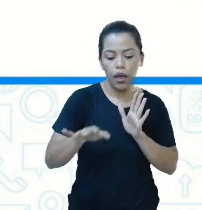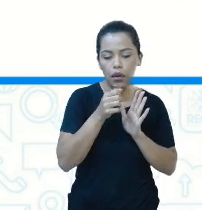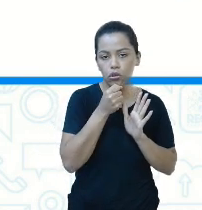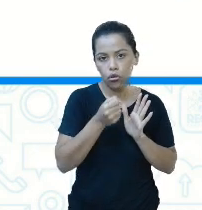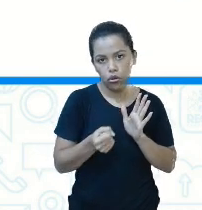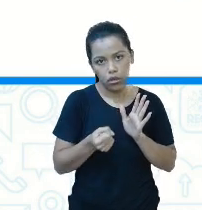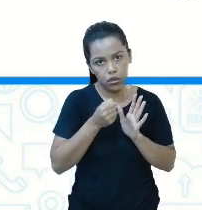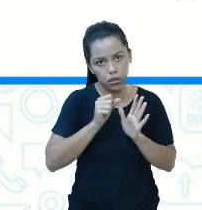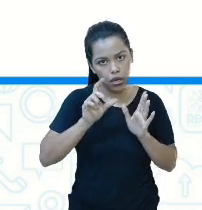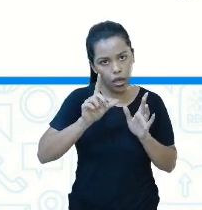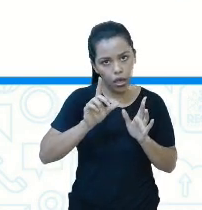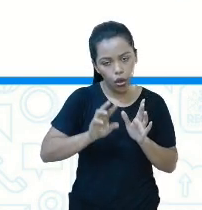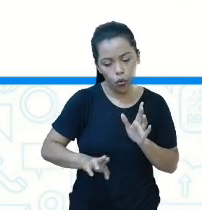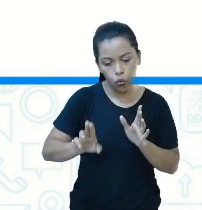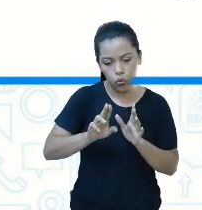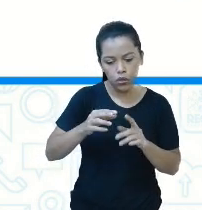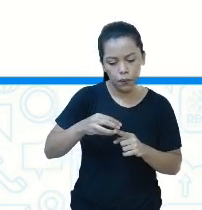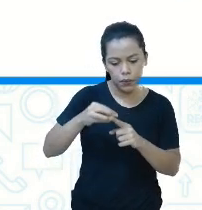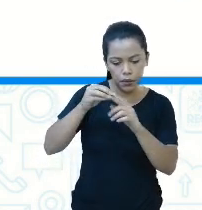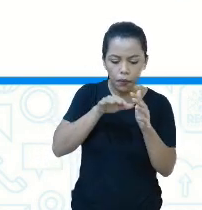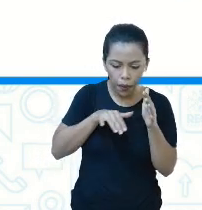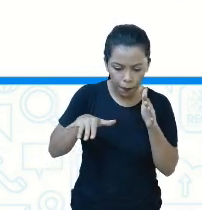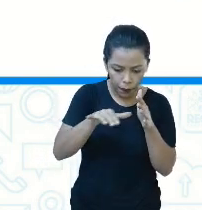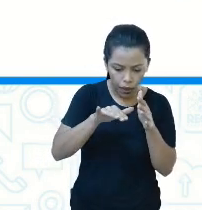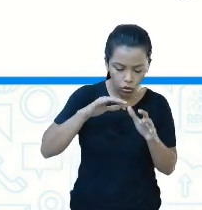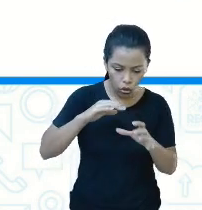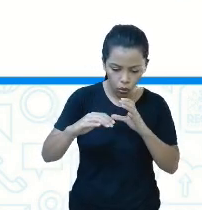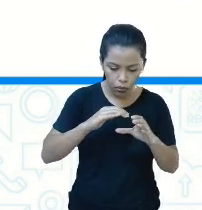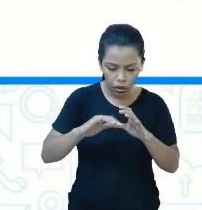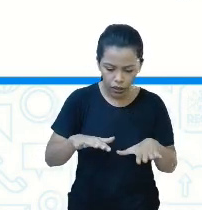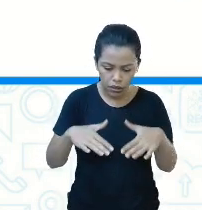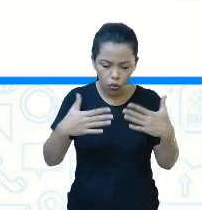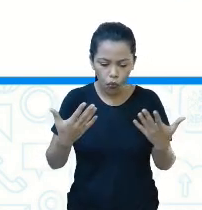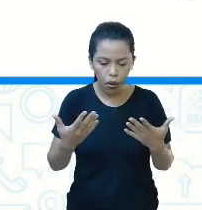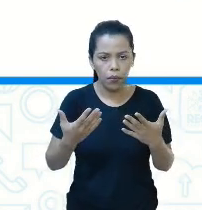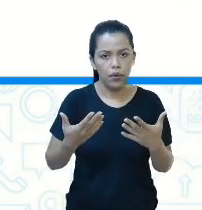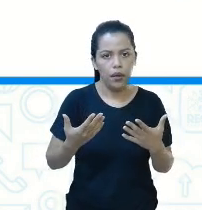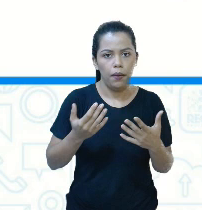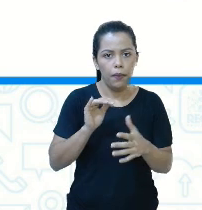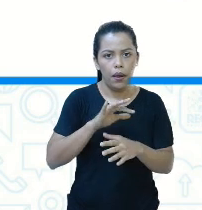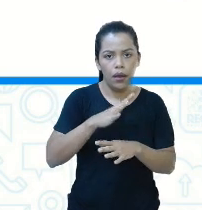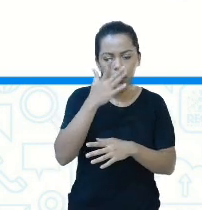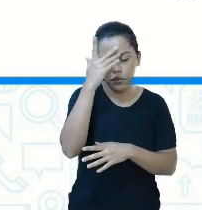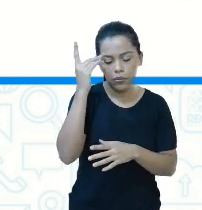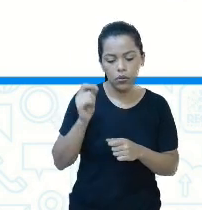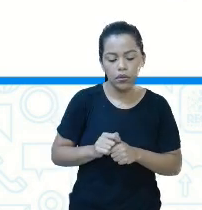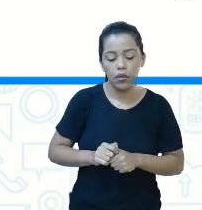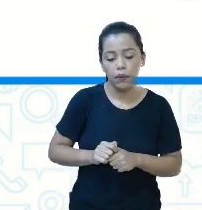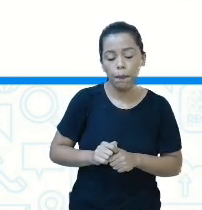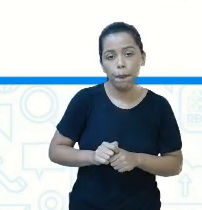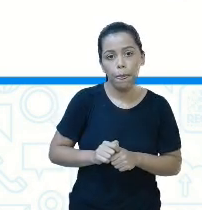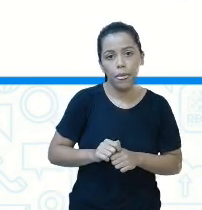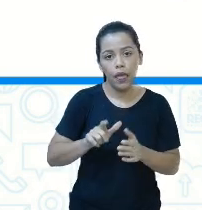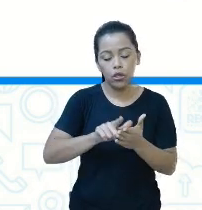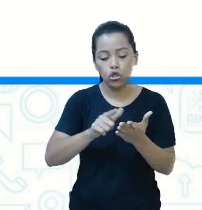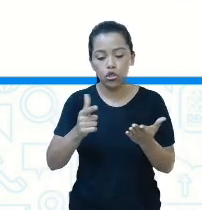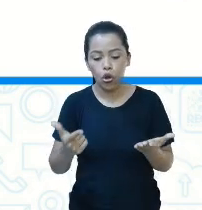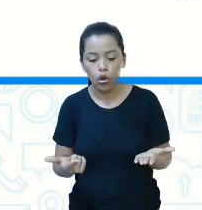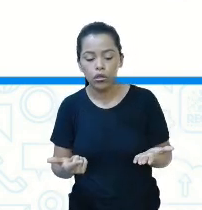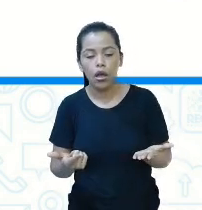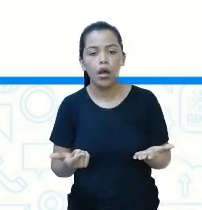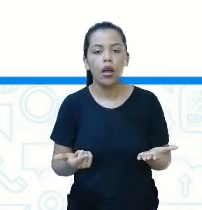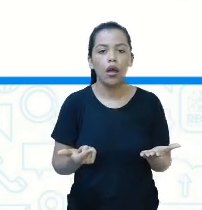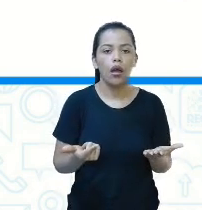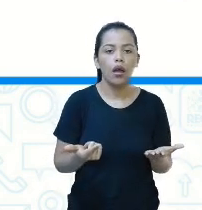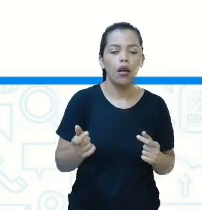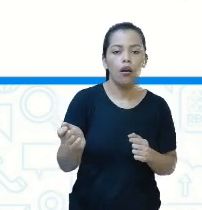de comunicação para informar os leitores. Quais são esses meios mais usados? Os jornais, as